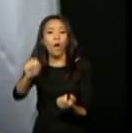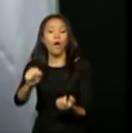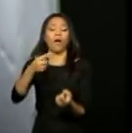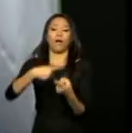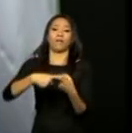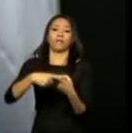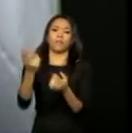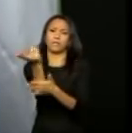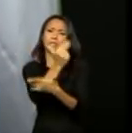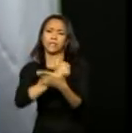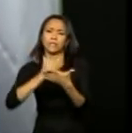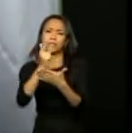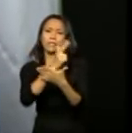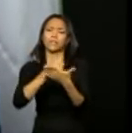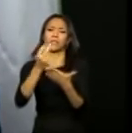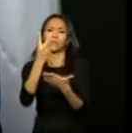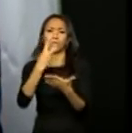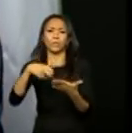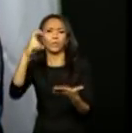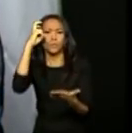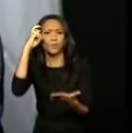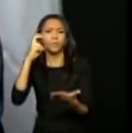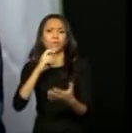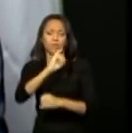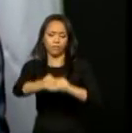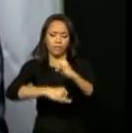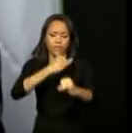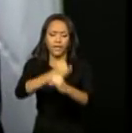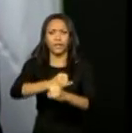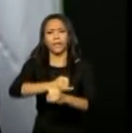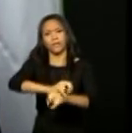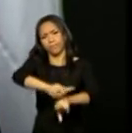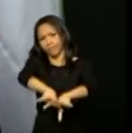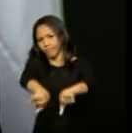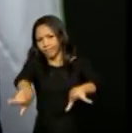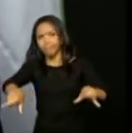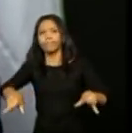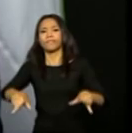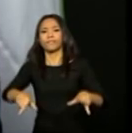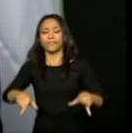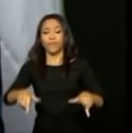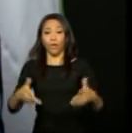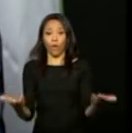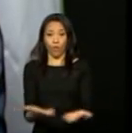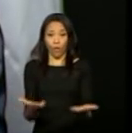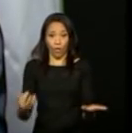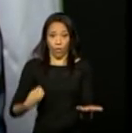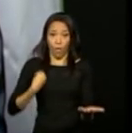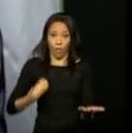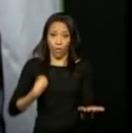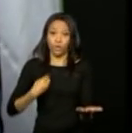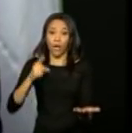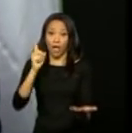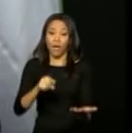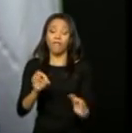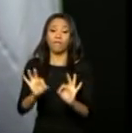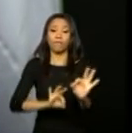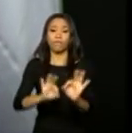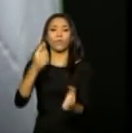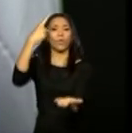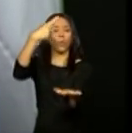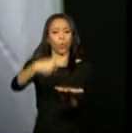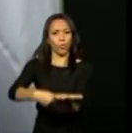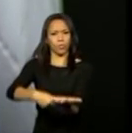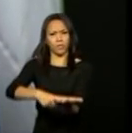cultura digital, a cultura alimentar, o design. O momento é de construir um pacto que una